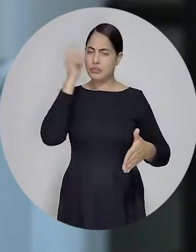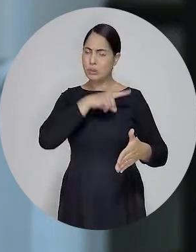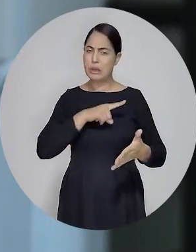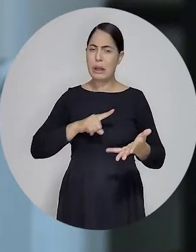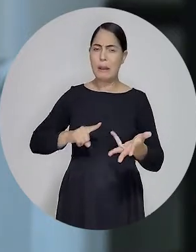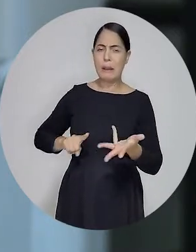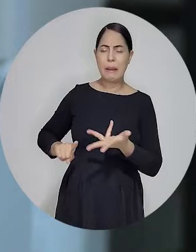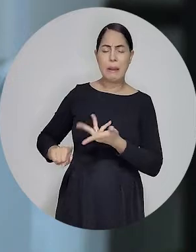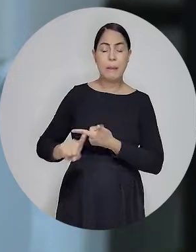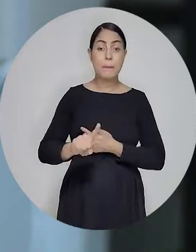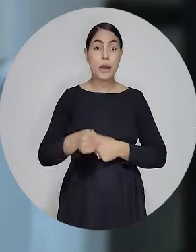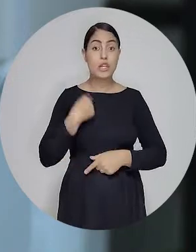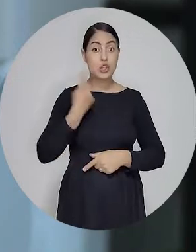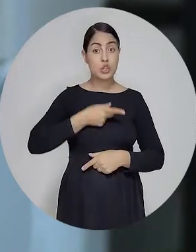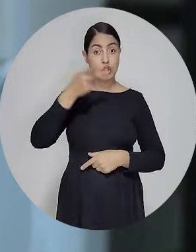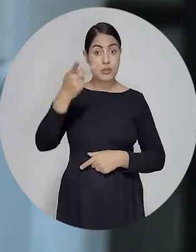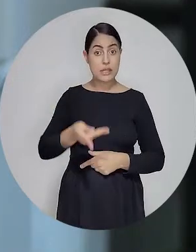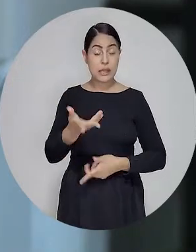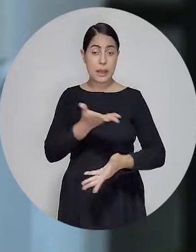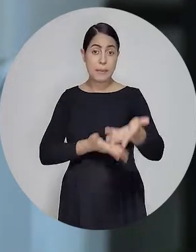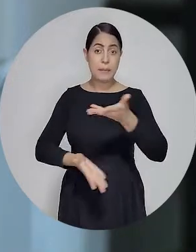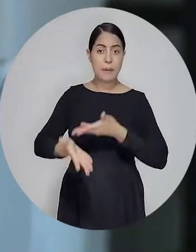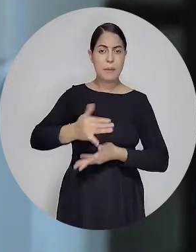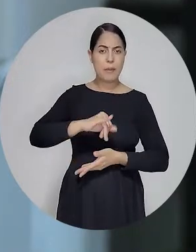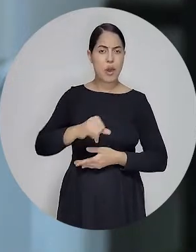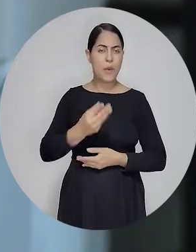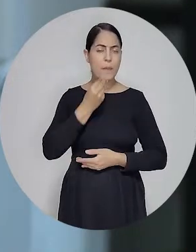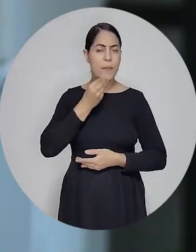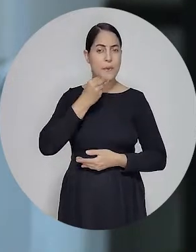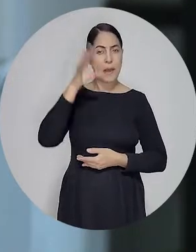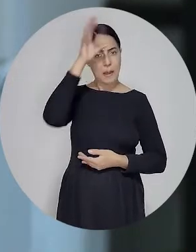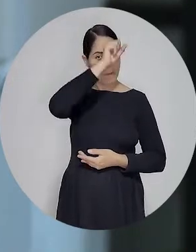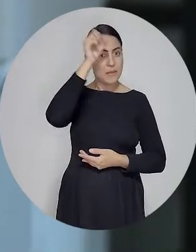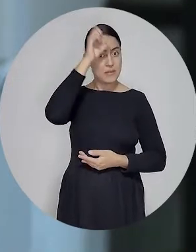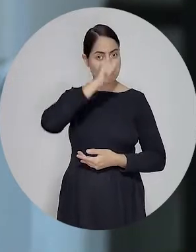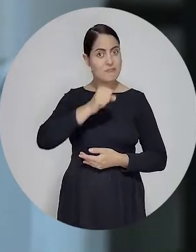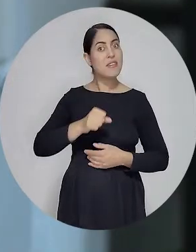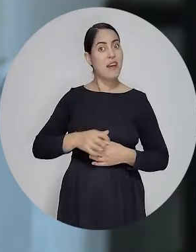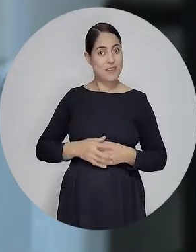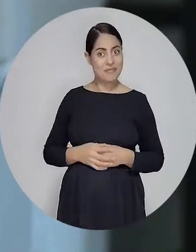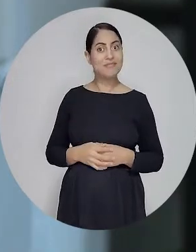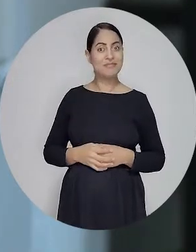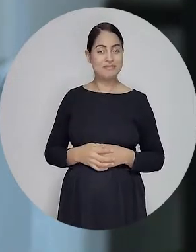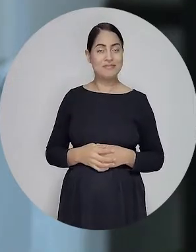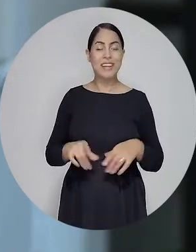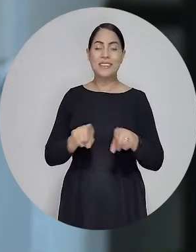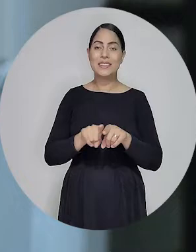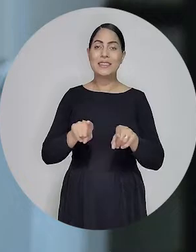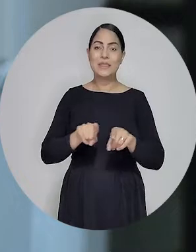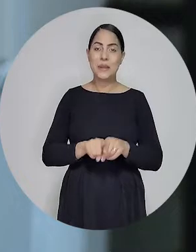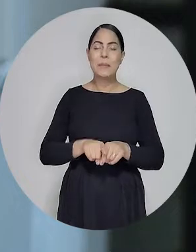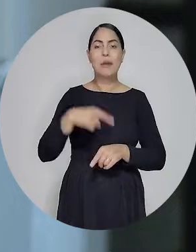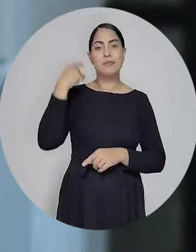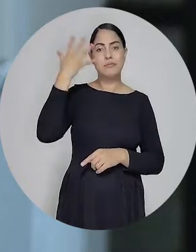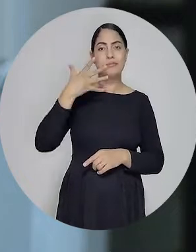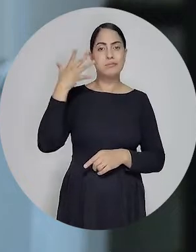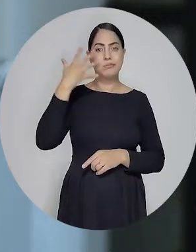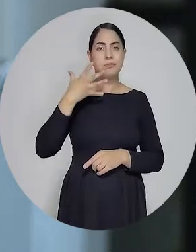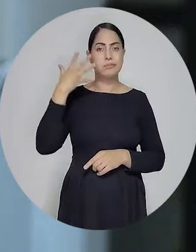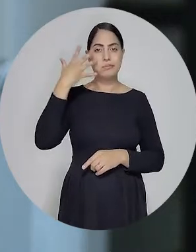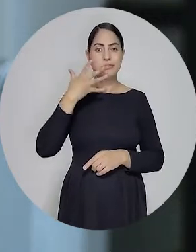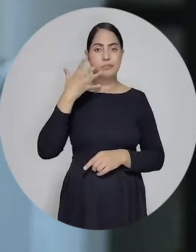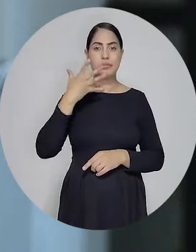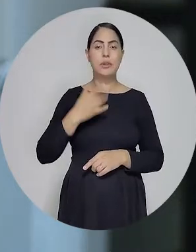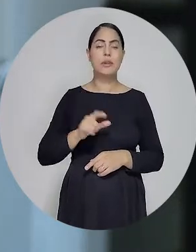que enfrentamos, as dificuldades e criamos uma rede de oportunidade e de aprendizagem. Contamos com o